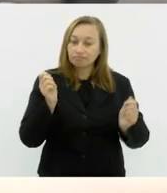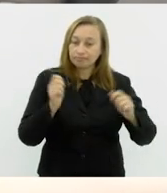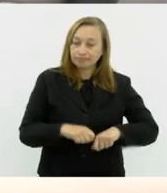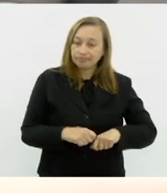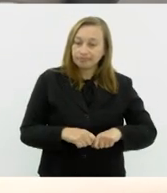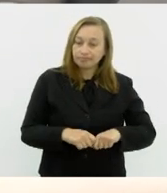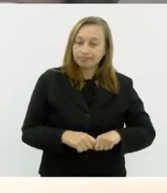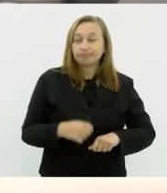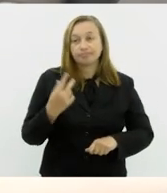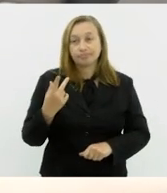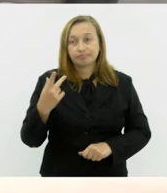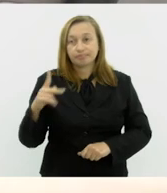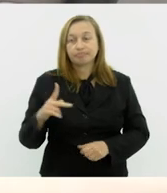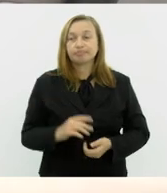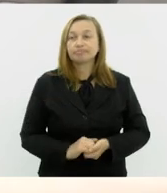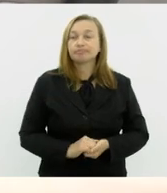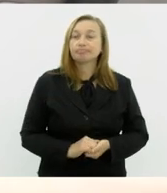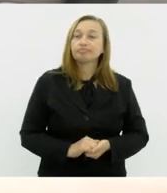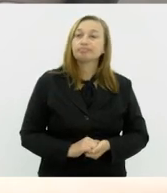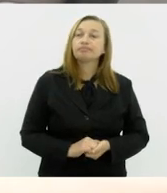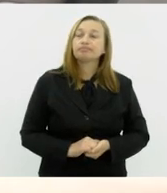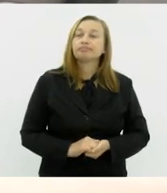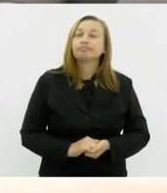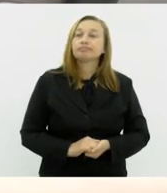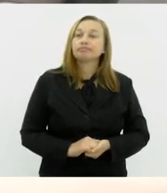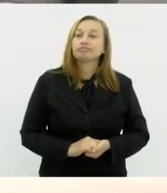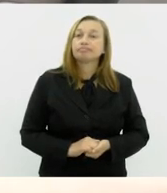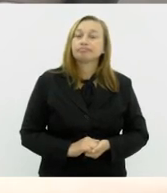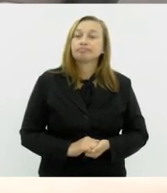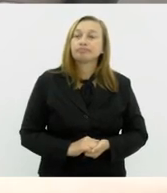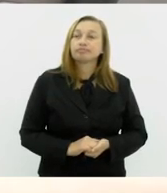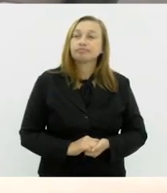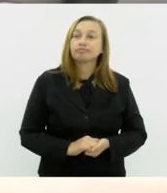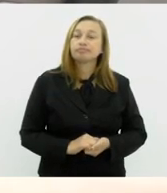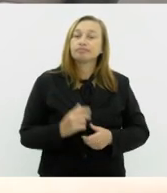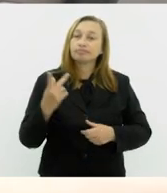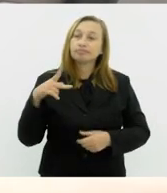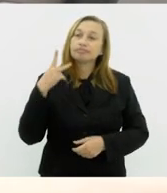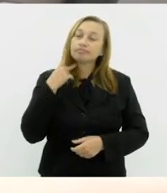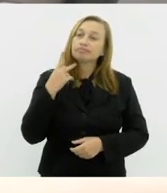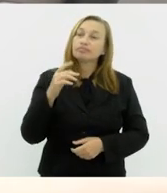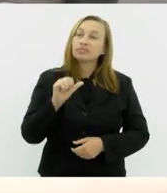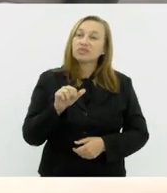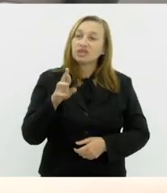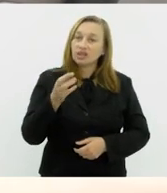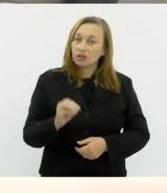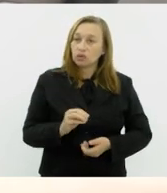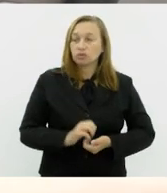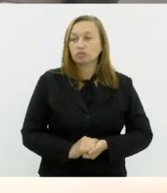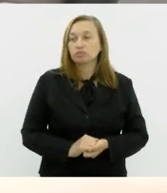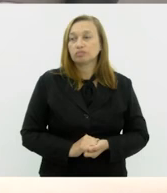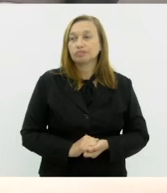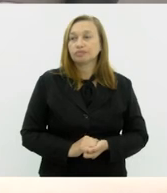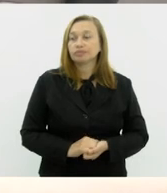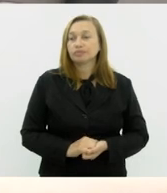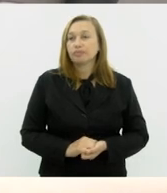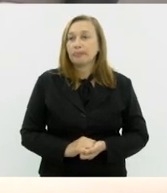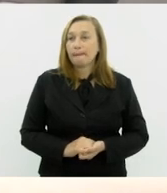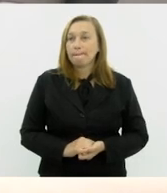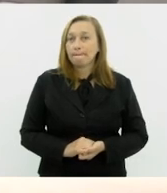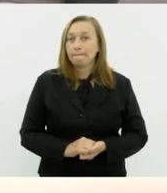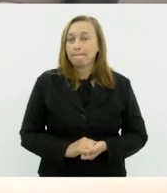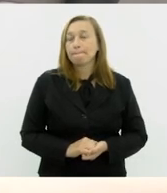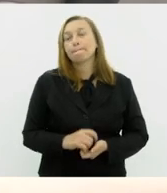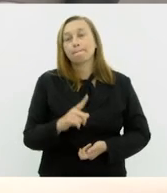a combatividade, a integridade do procurador Sérgio, de dizer o seguinte,